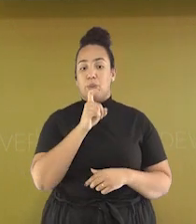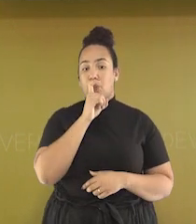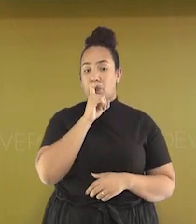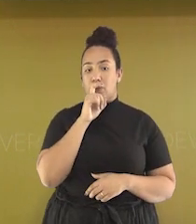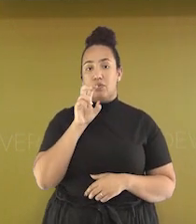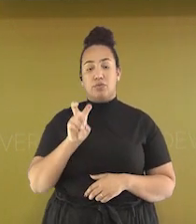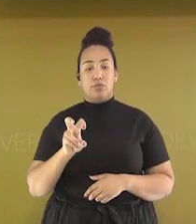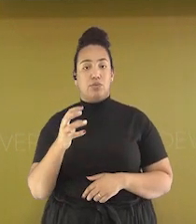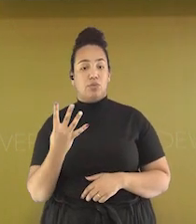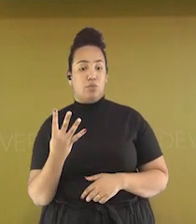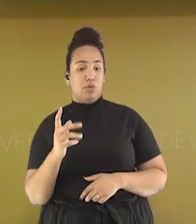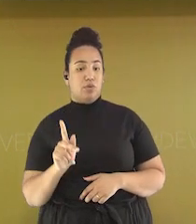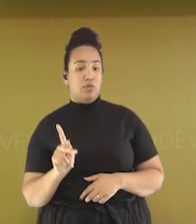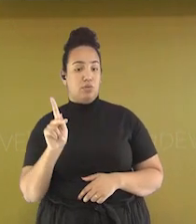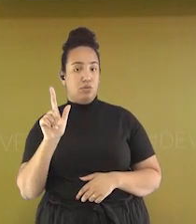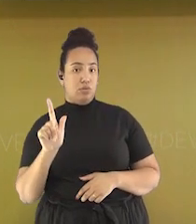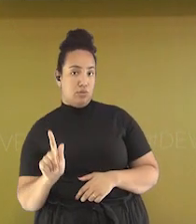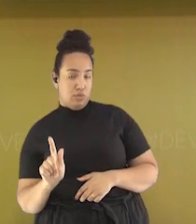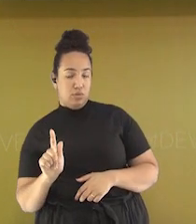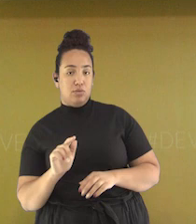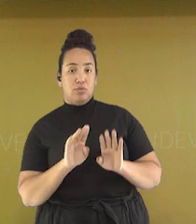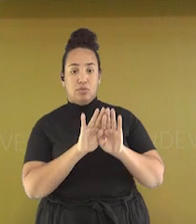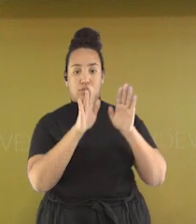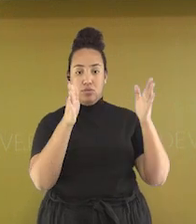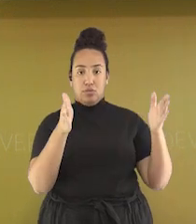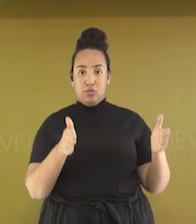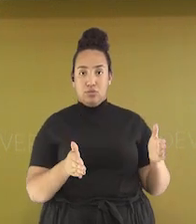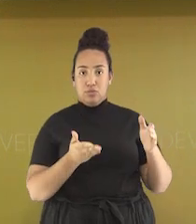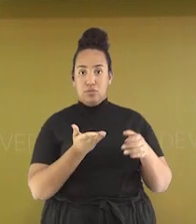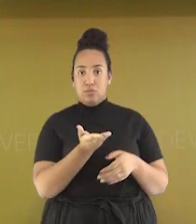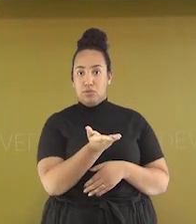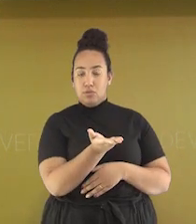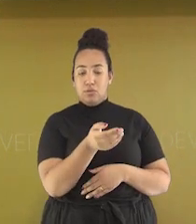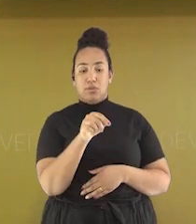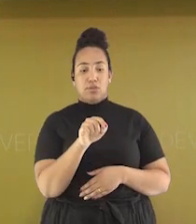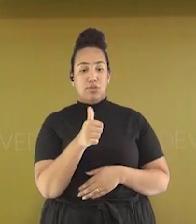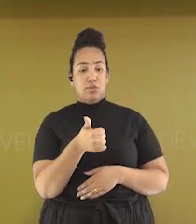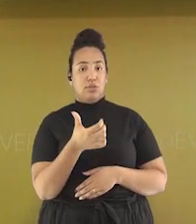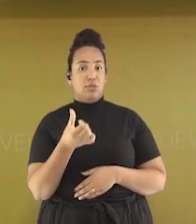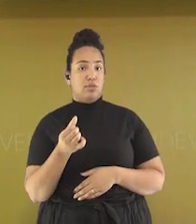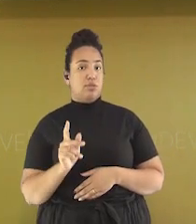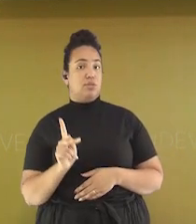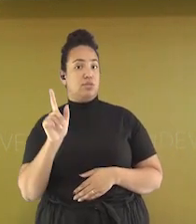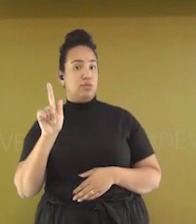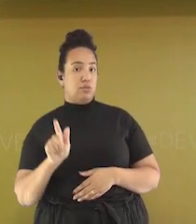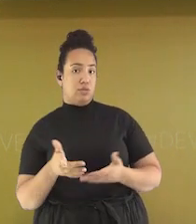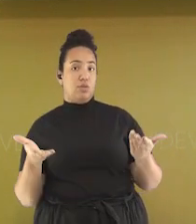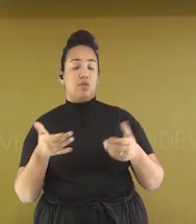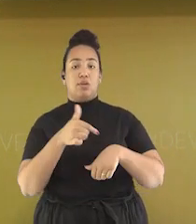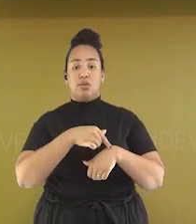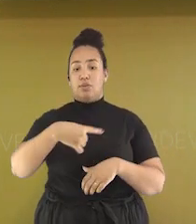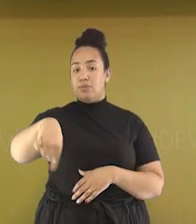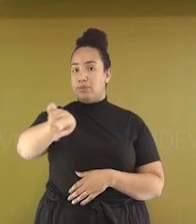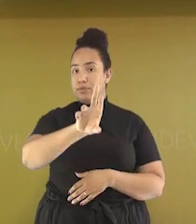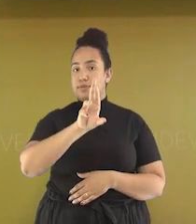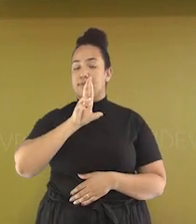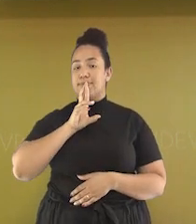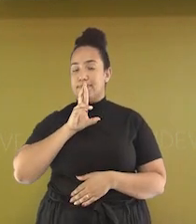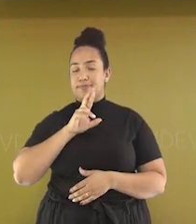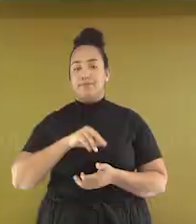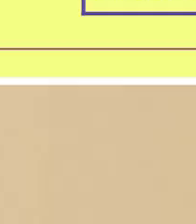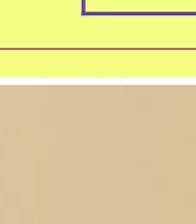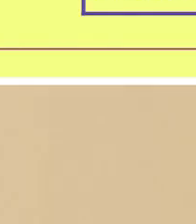geladeira com 54 quilos e o micro-ondas com 16 quilos. Vou te dar um tempinho para